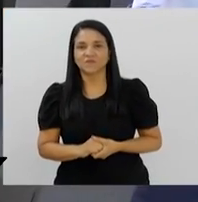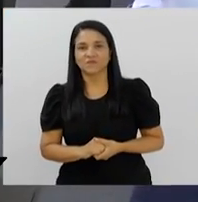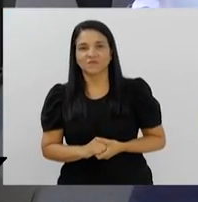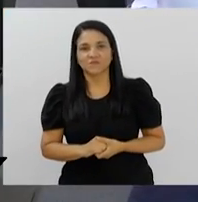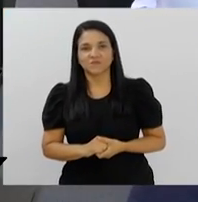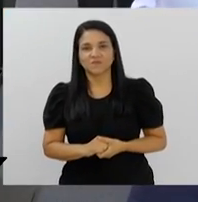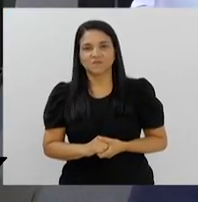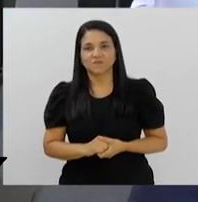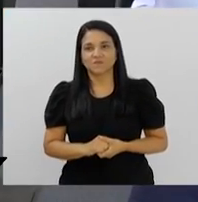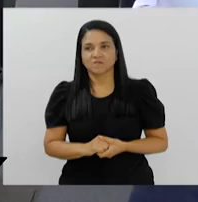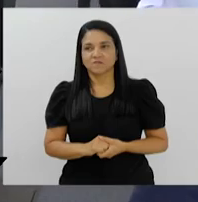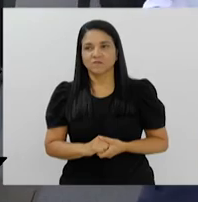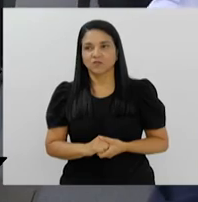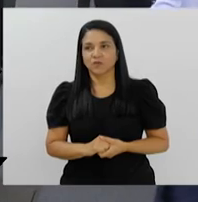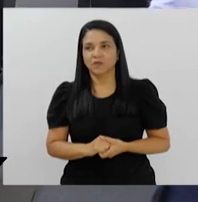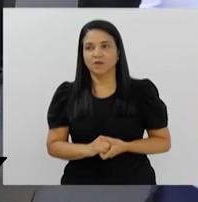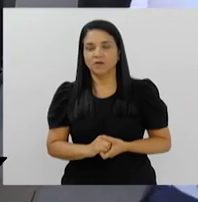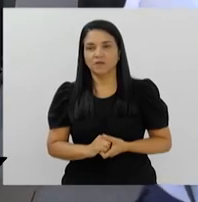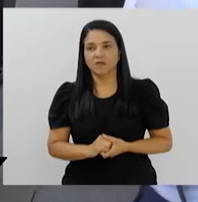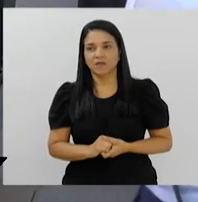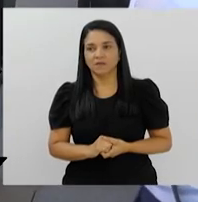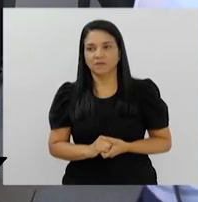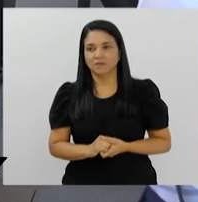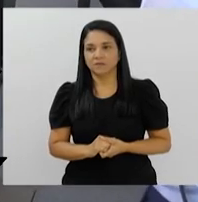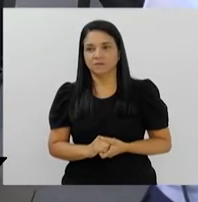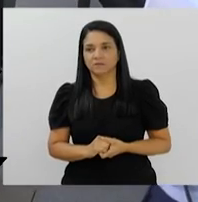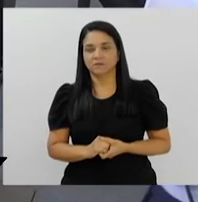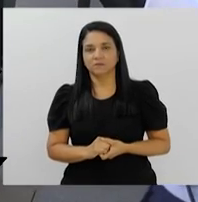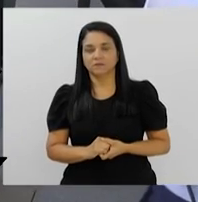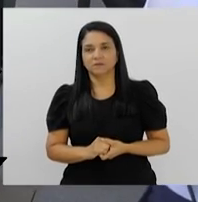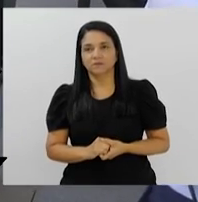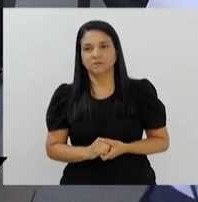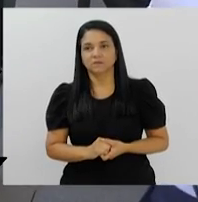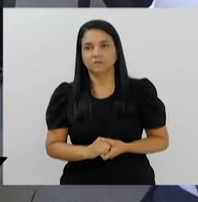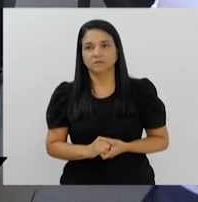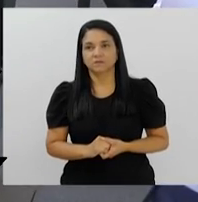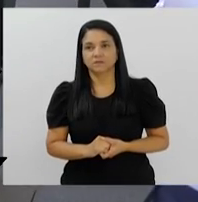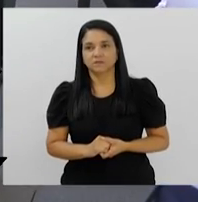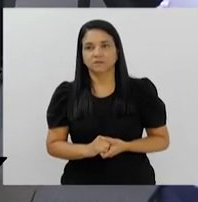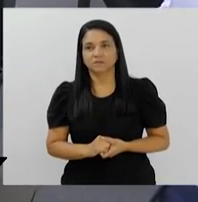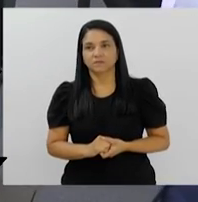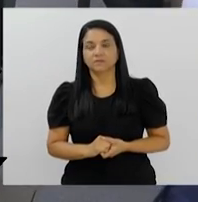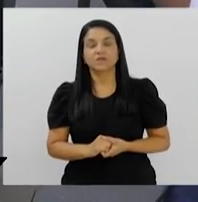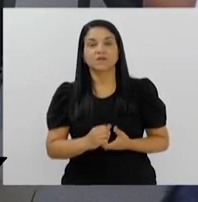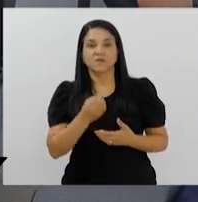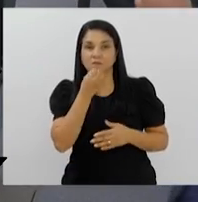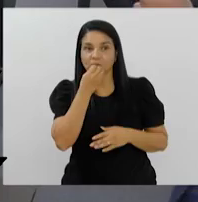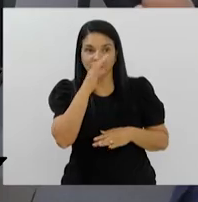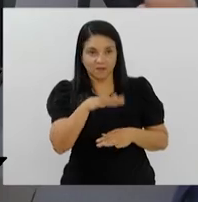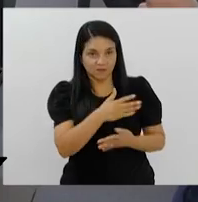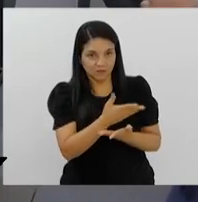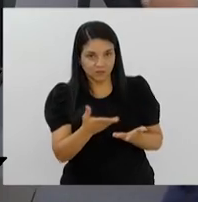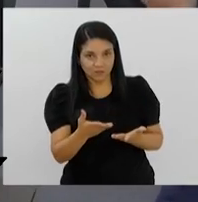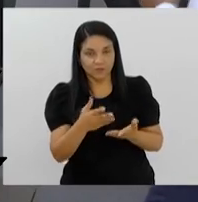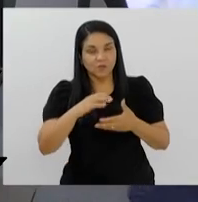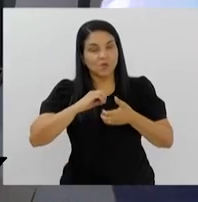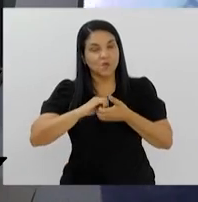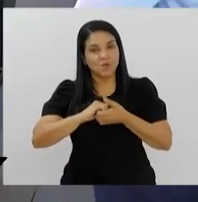gentileza Boa tarde a todos inicialmente cumprimentar